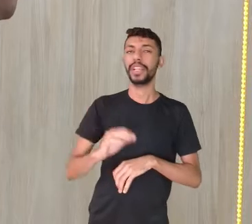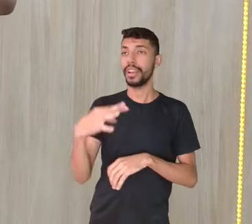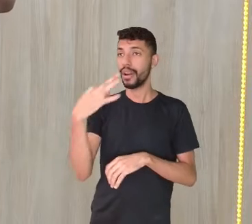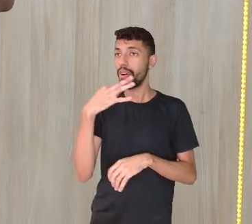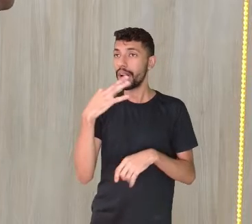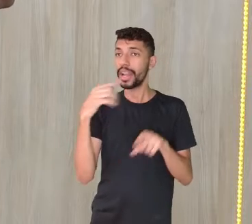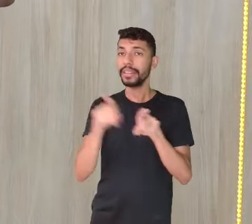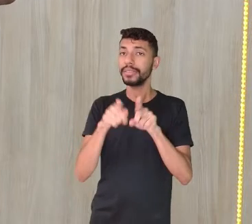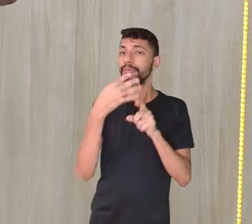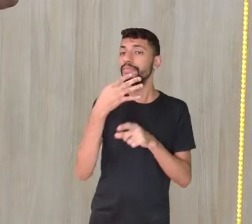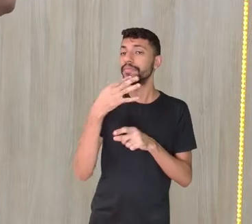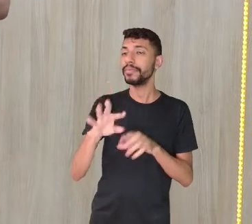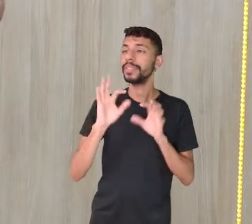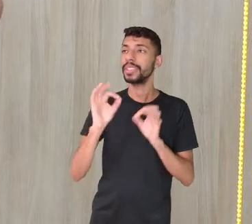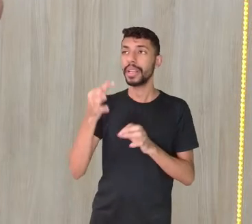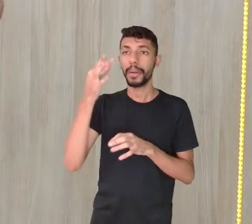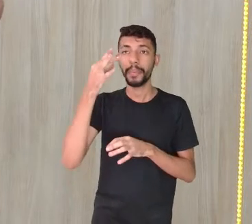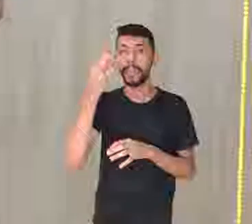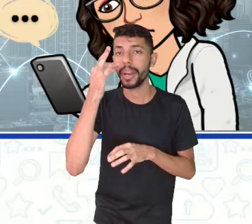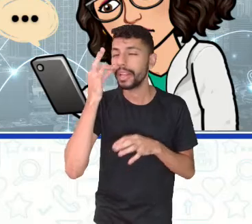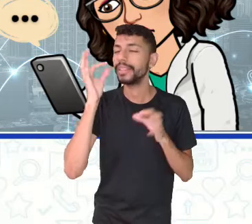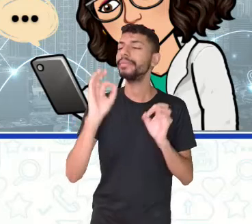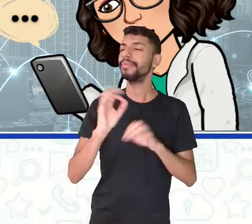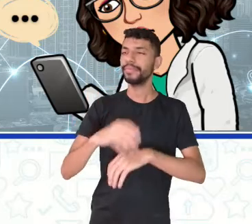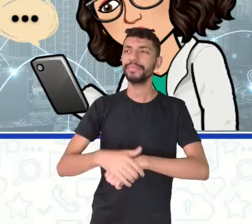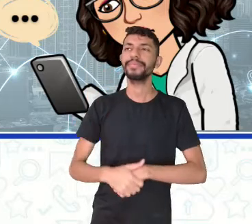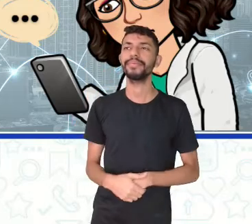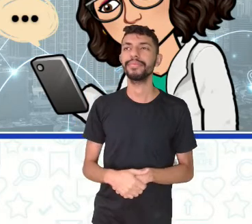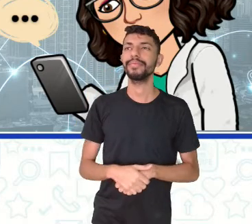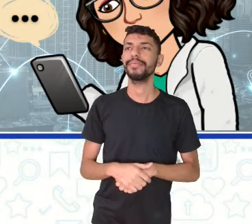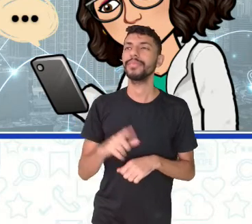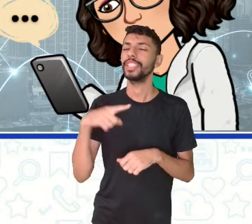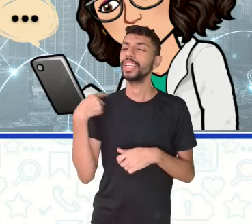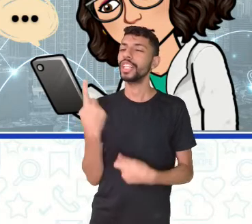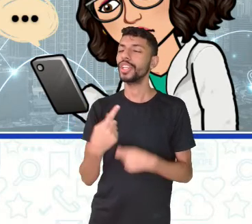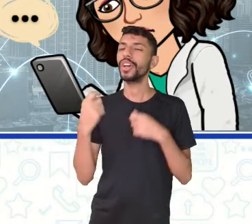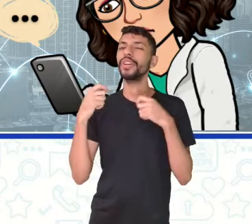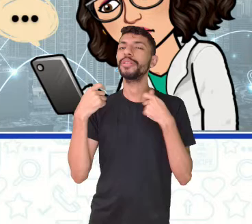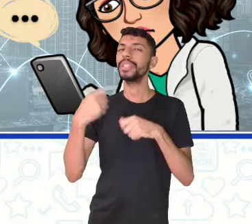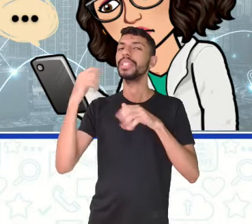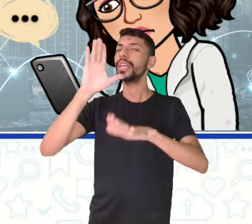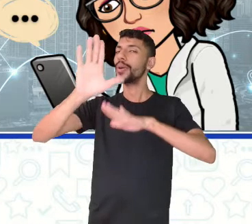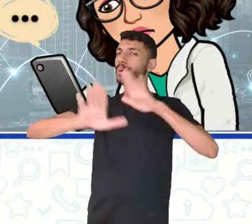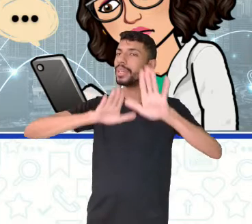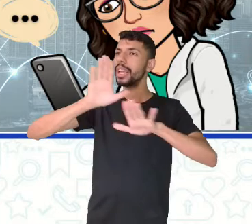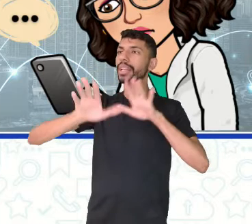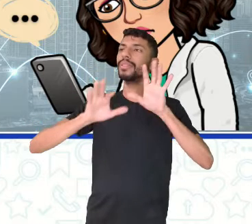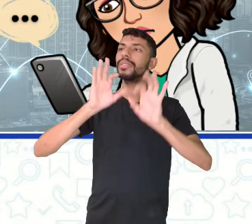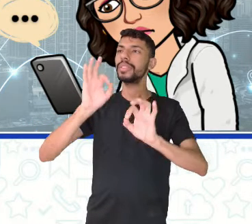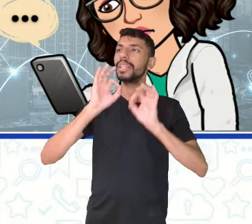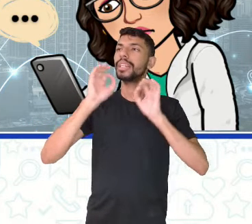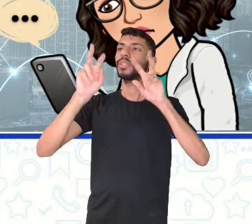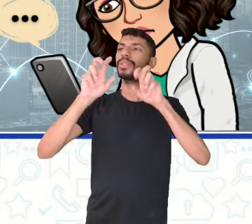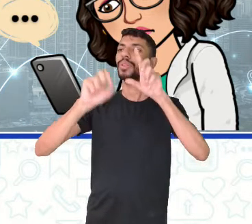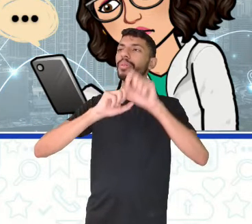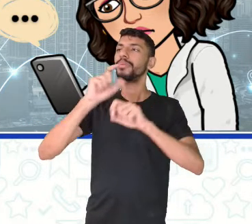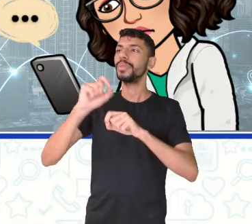conhecidas, vamos dizer assim, presencialmente, né, onde a gente deve ter bastante cuidado em relação aí